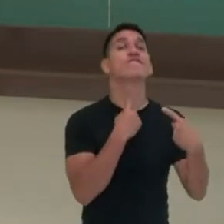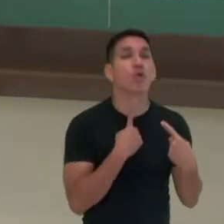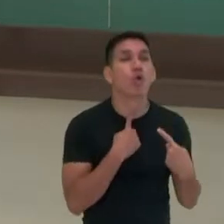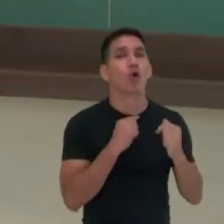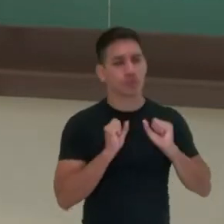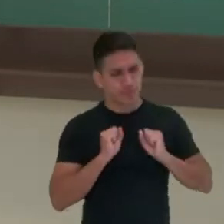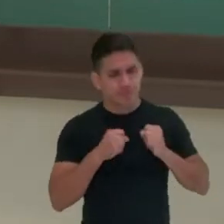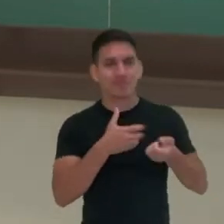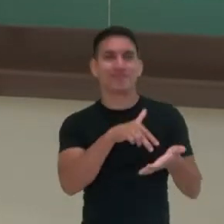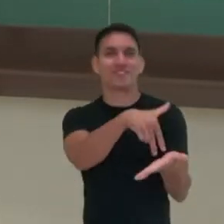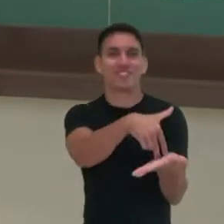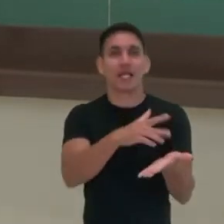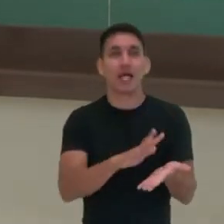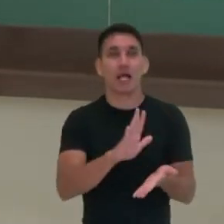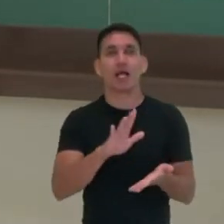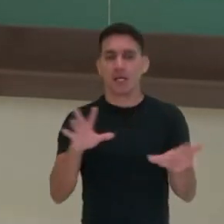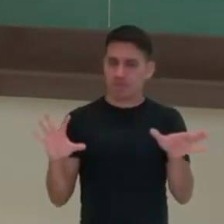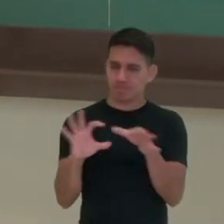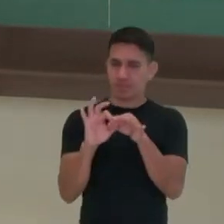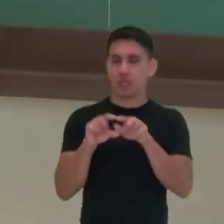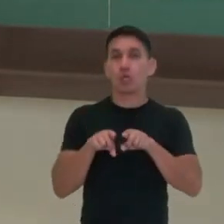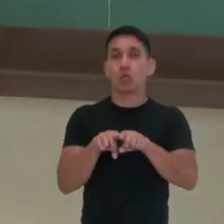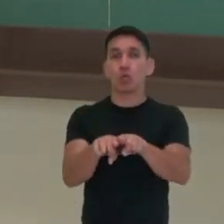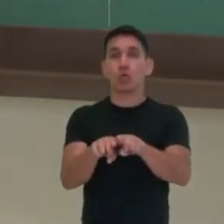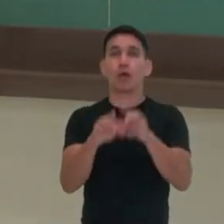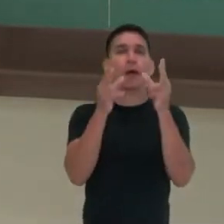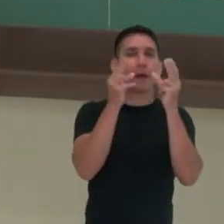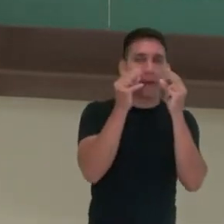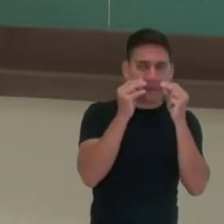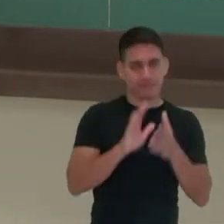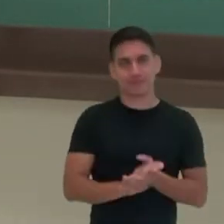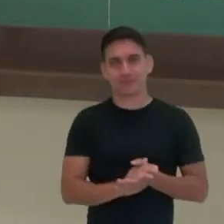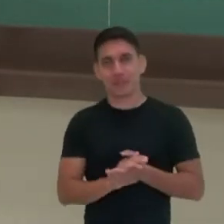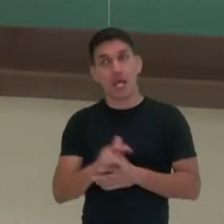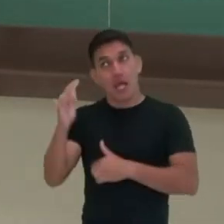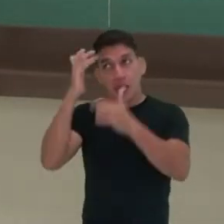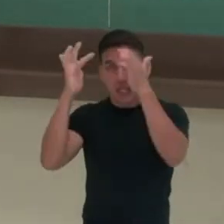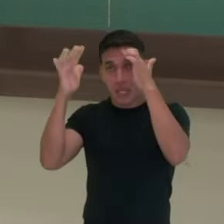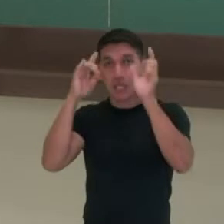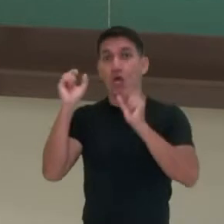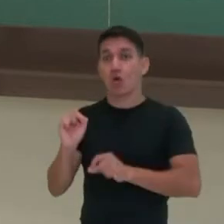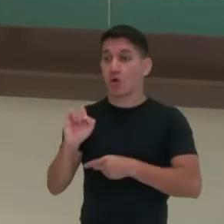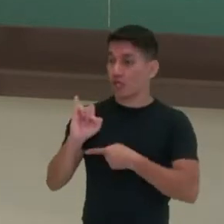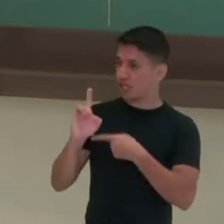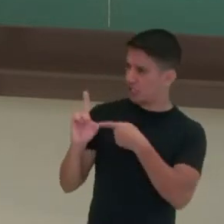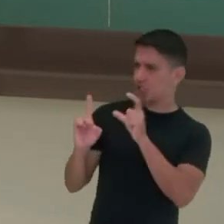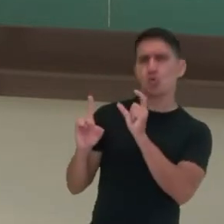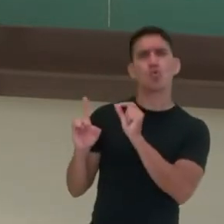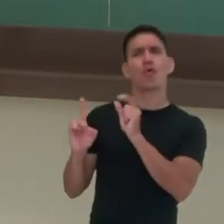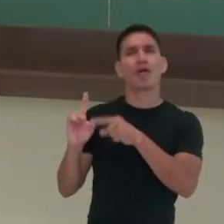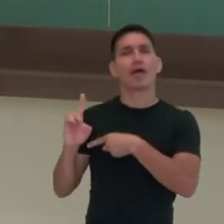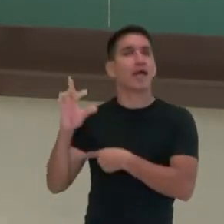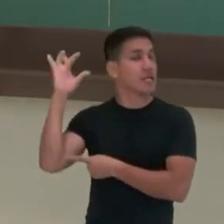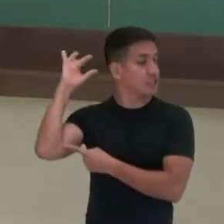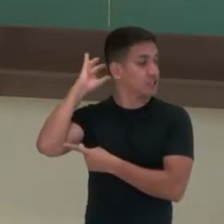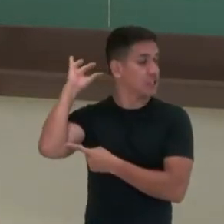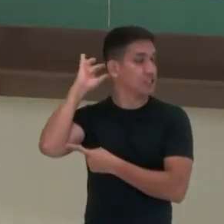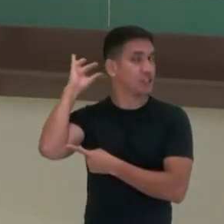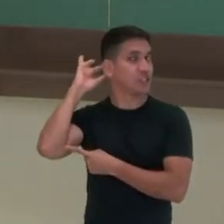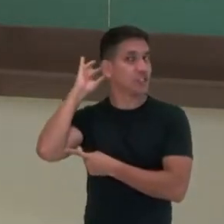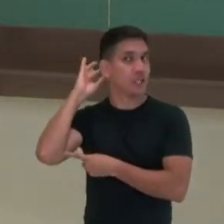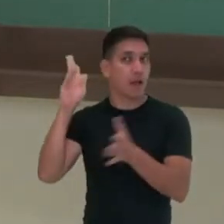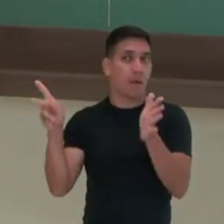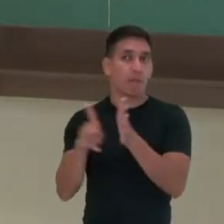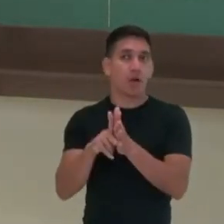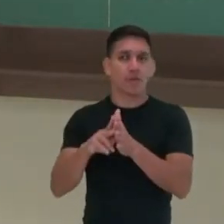de potência, atrelada ao Nietzsche, e a ideia de id, esse inconsciente, as